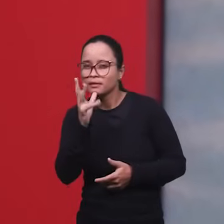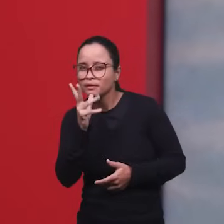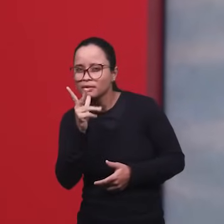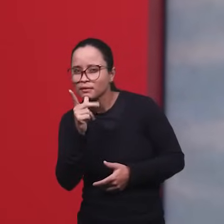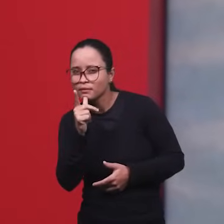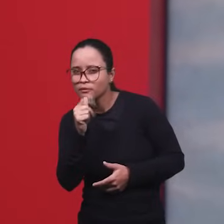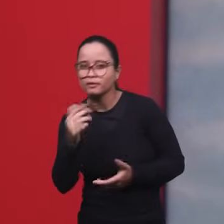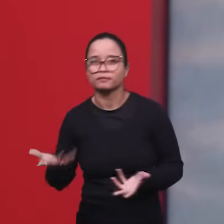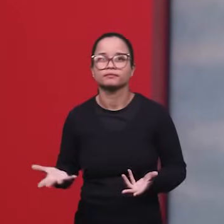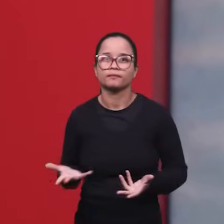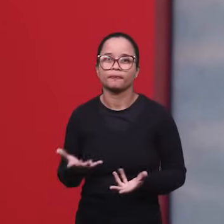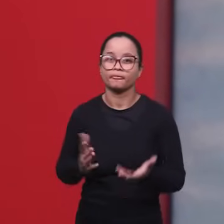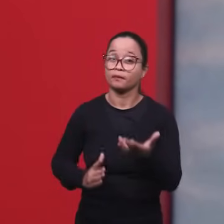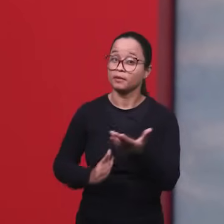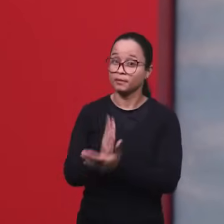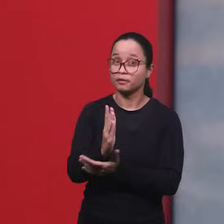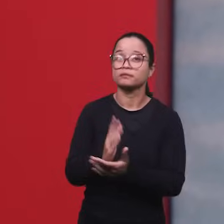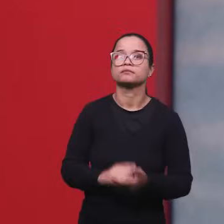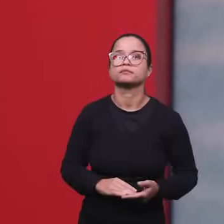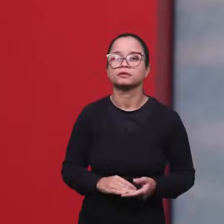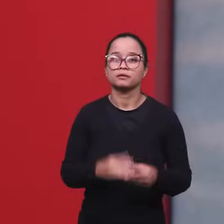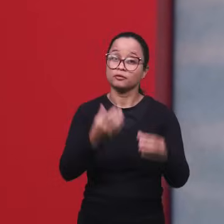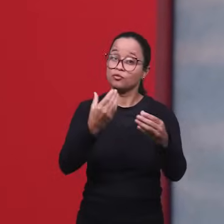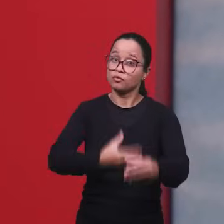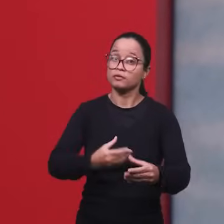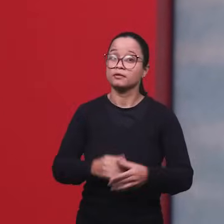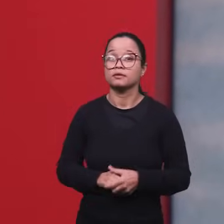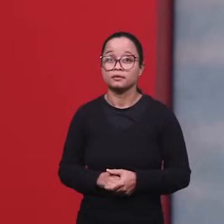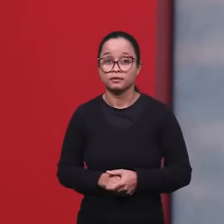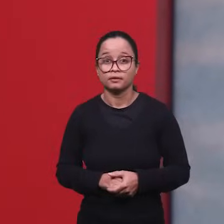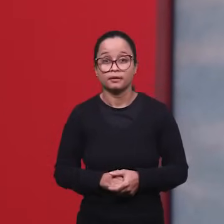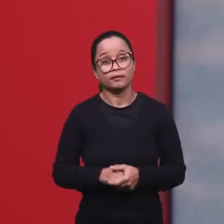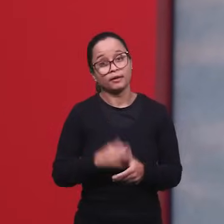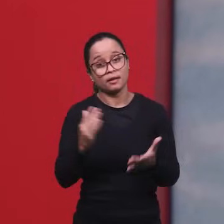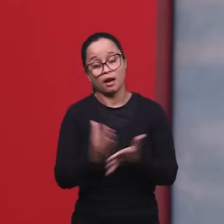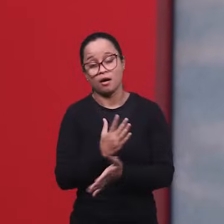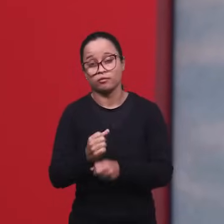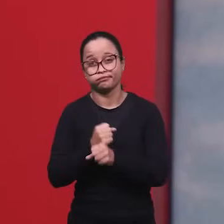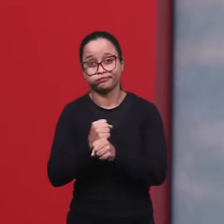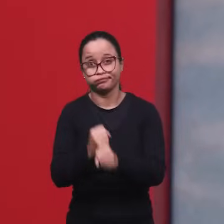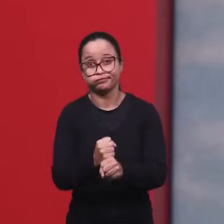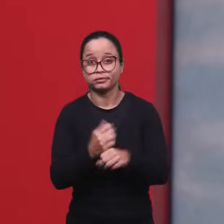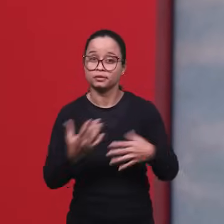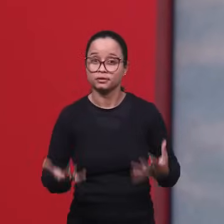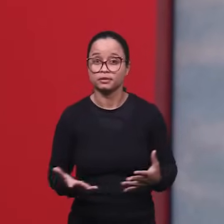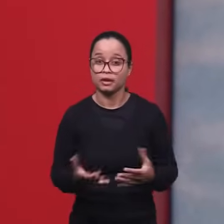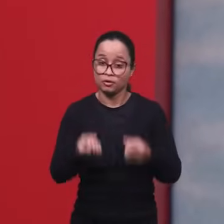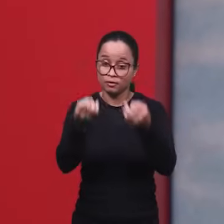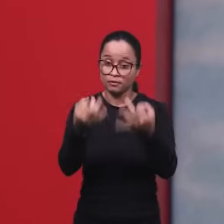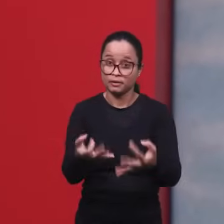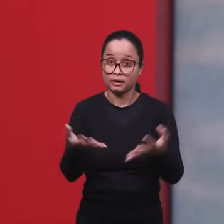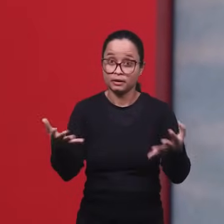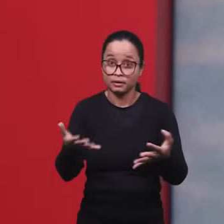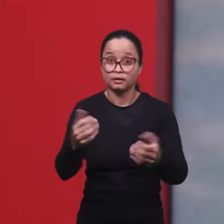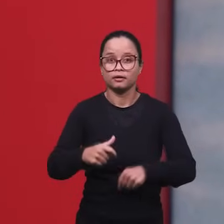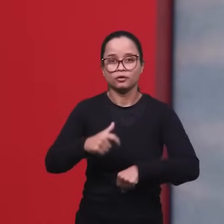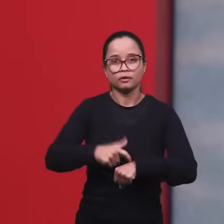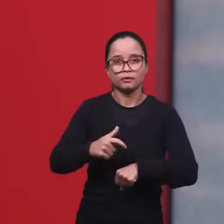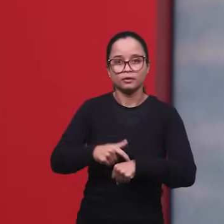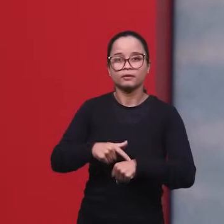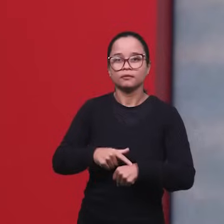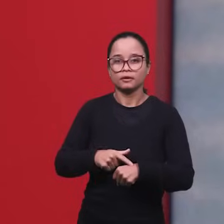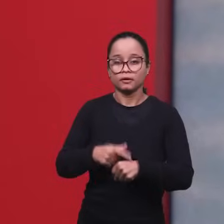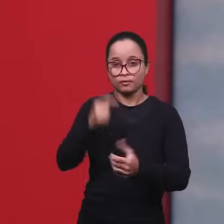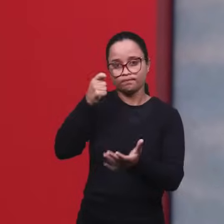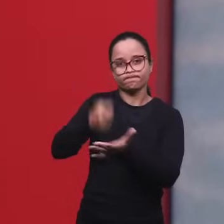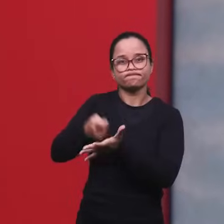um pouquinho mais para passar? De repente você quer um concurso que vai levar alguns anos. E aquilo que eu acabei de explicar, você pode pegar o tempo que você contribuiu aqui